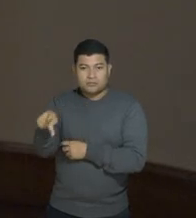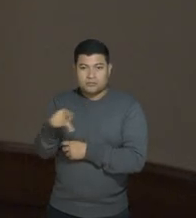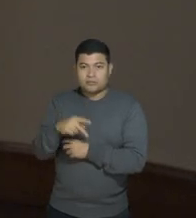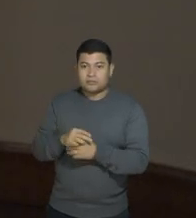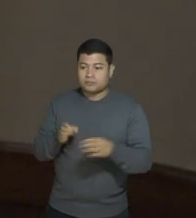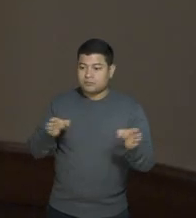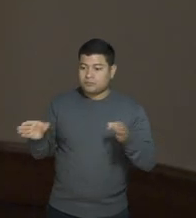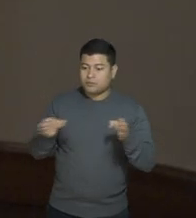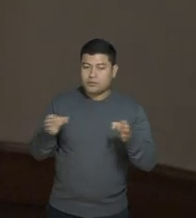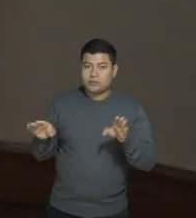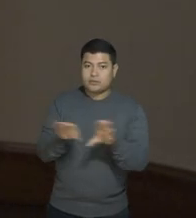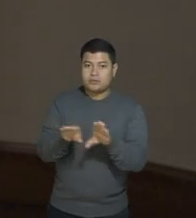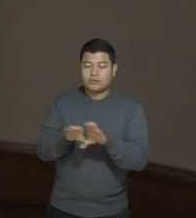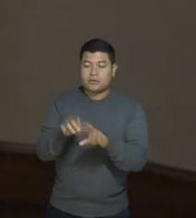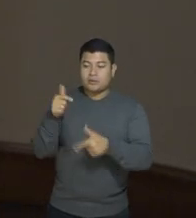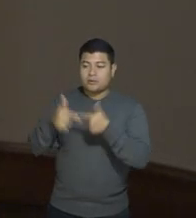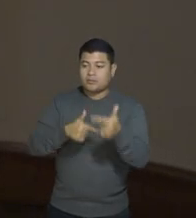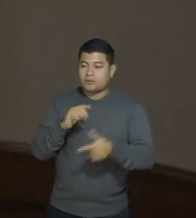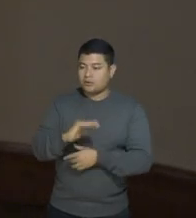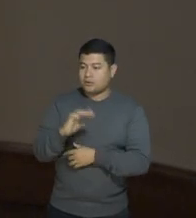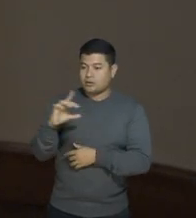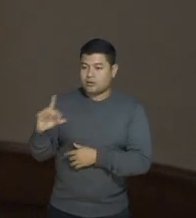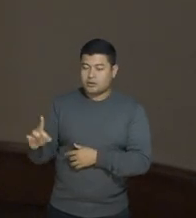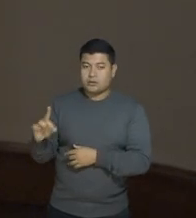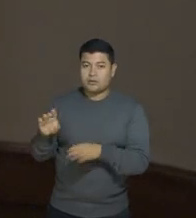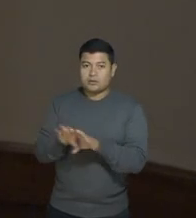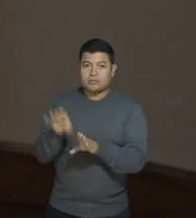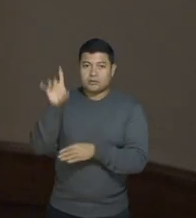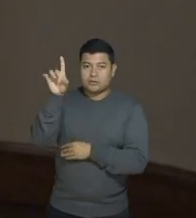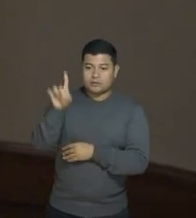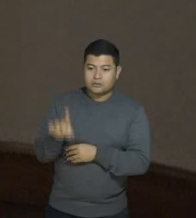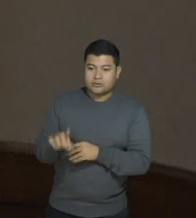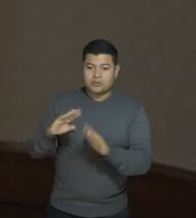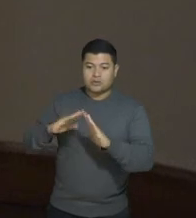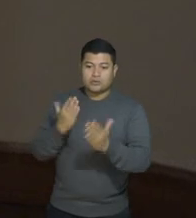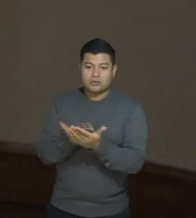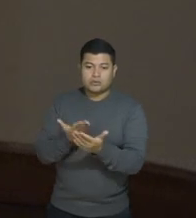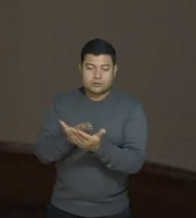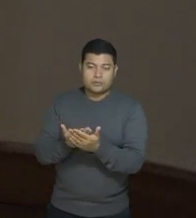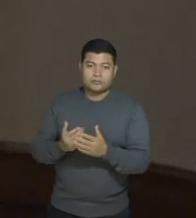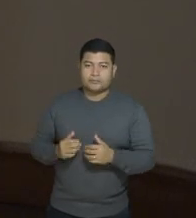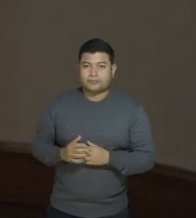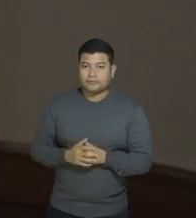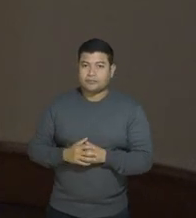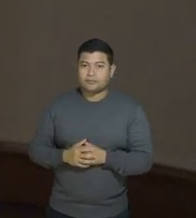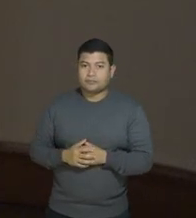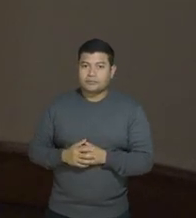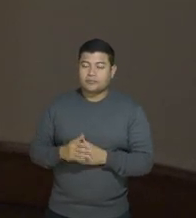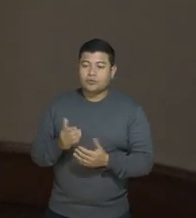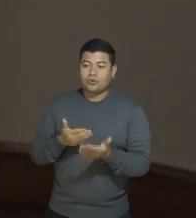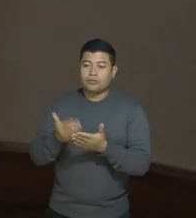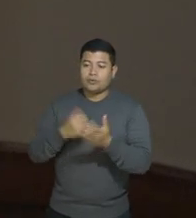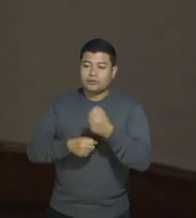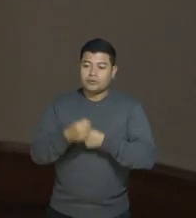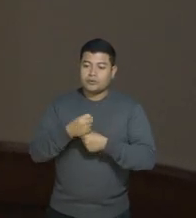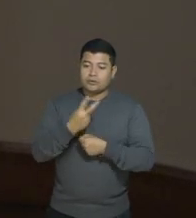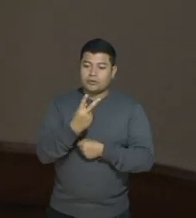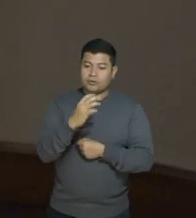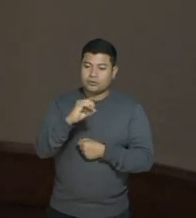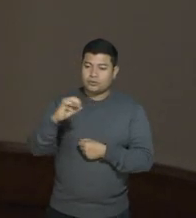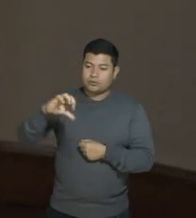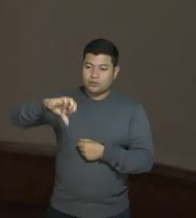as funções de coordenador pedagógico e diretor de escola. Desde 2009, é